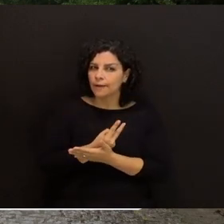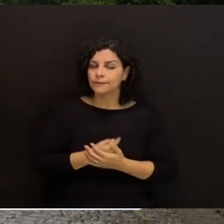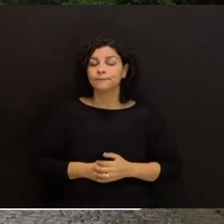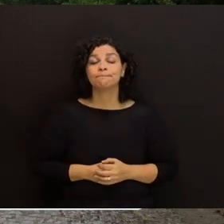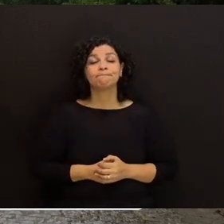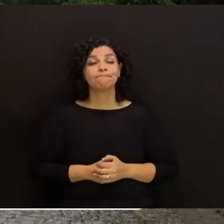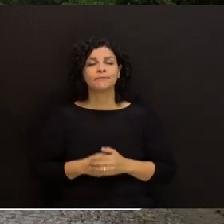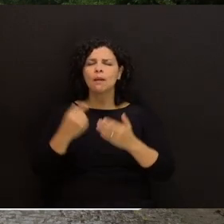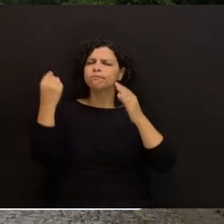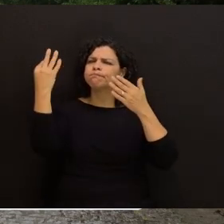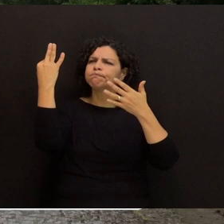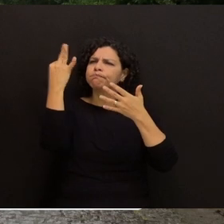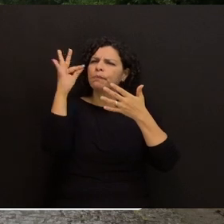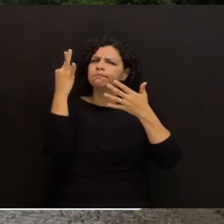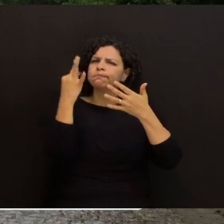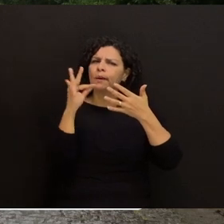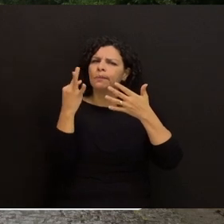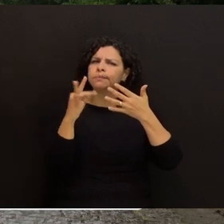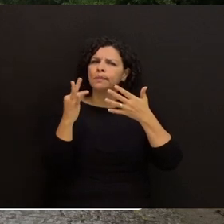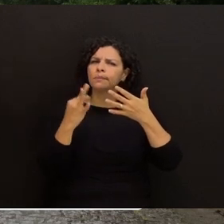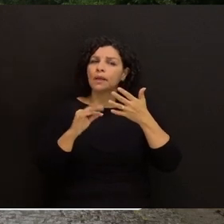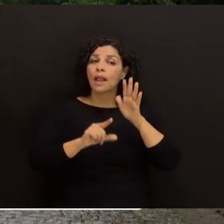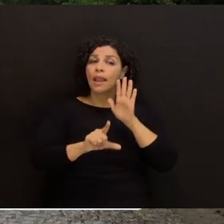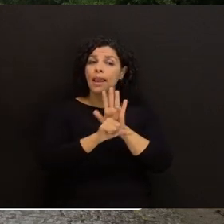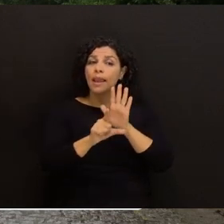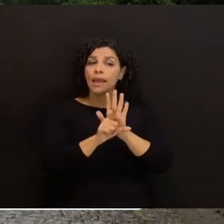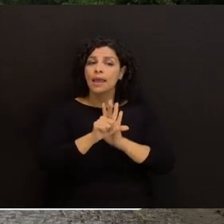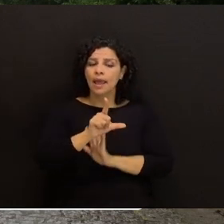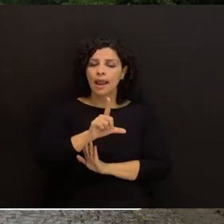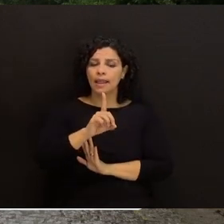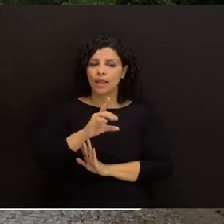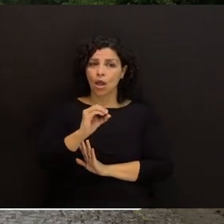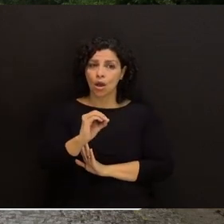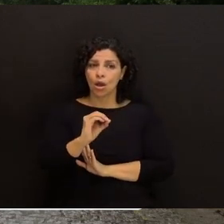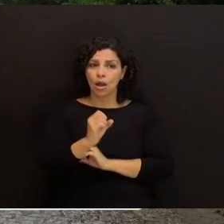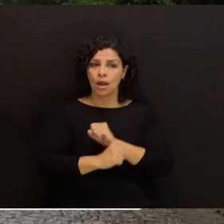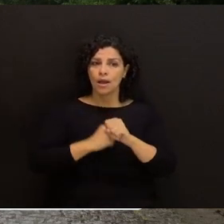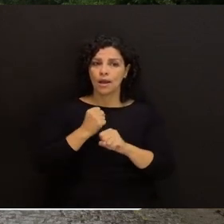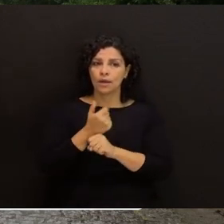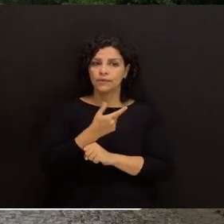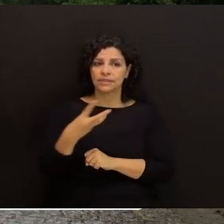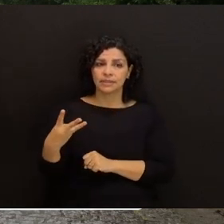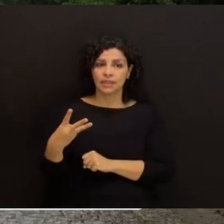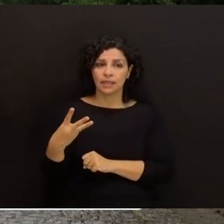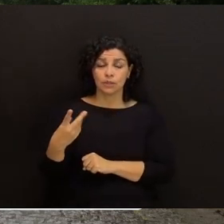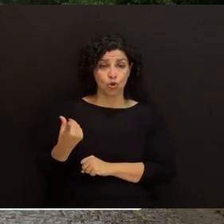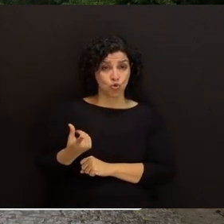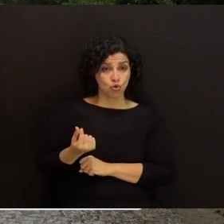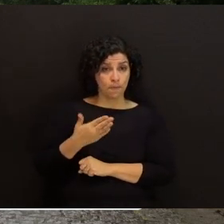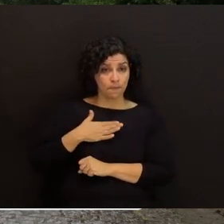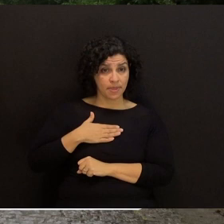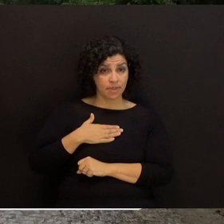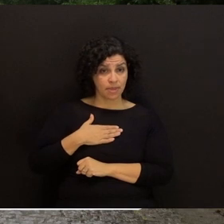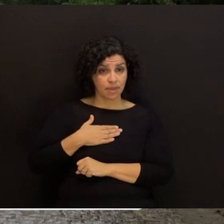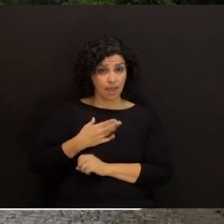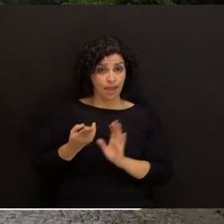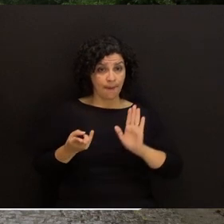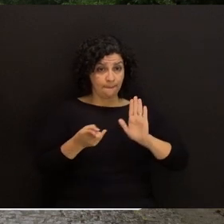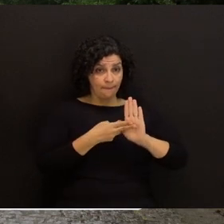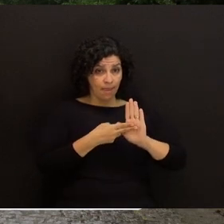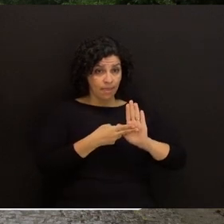e conferimos a vida de três orçamentárias 2023 não tem uma Emenda Nossa